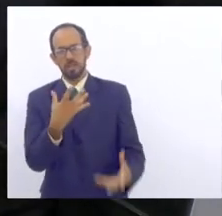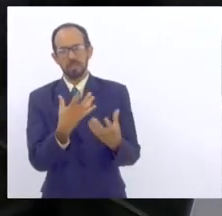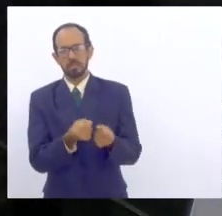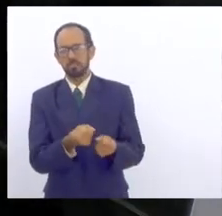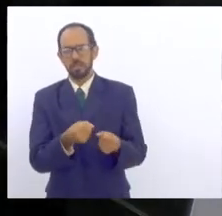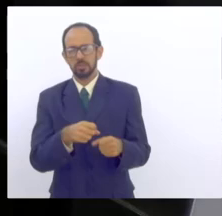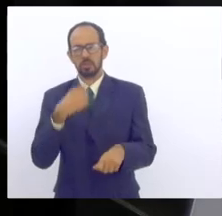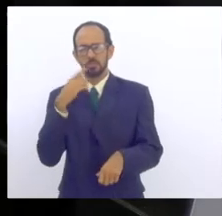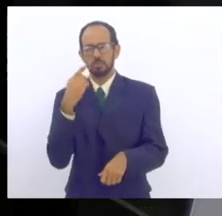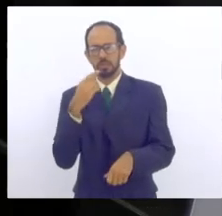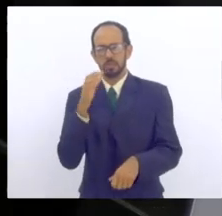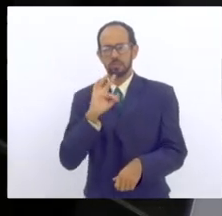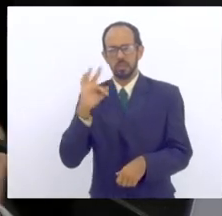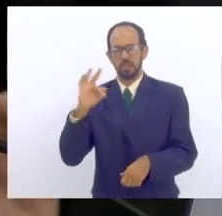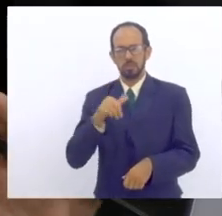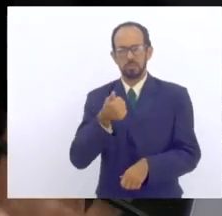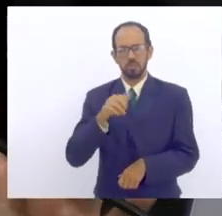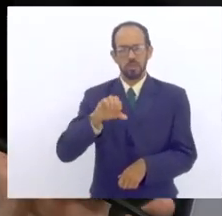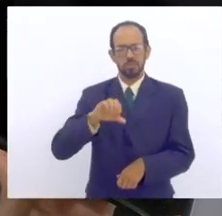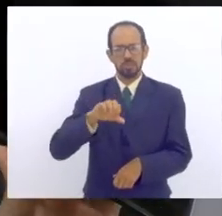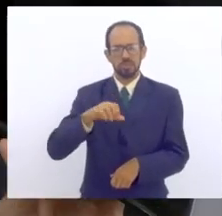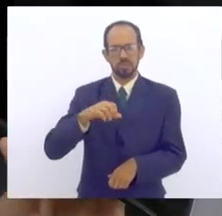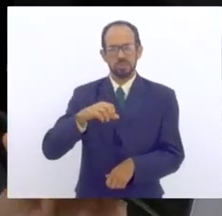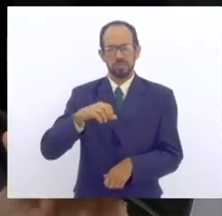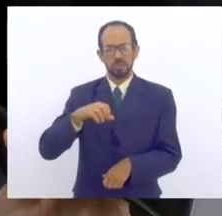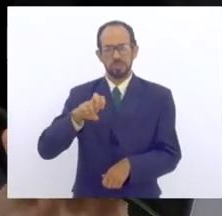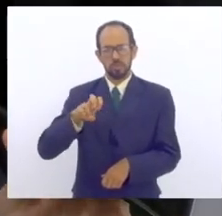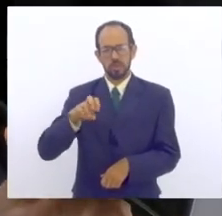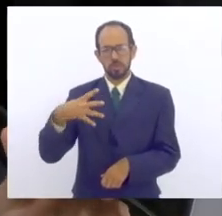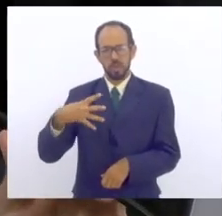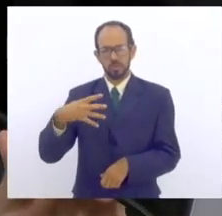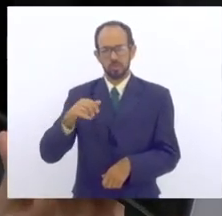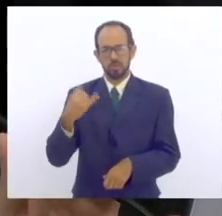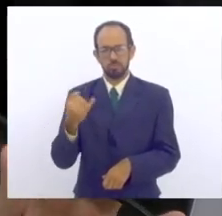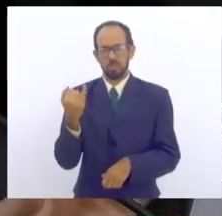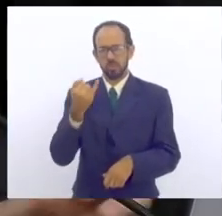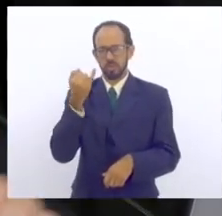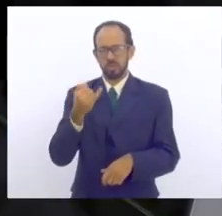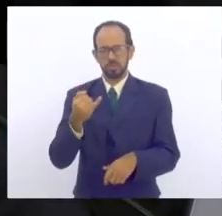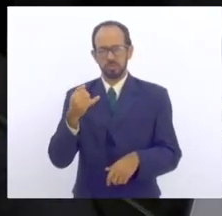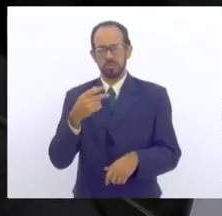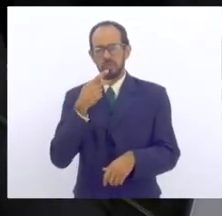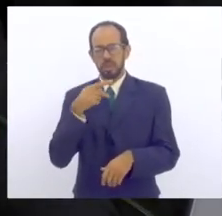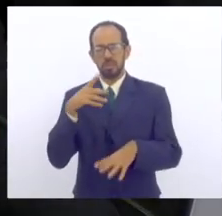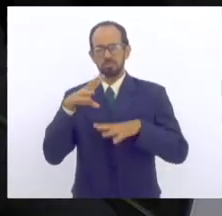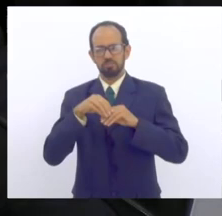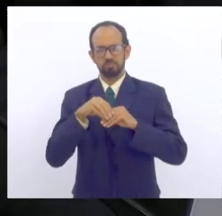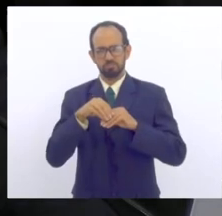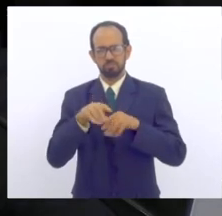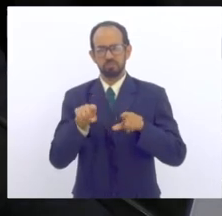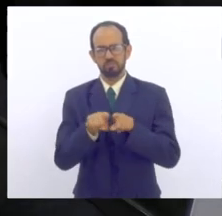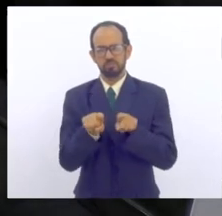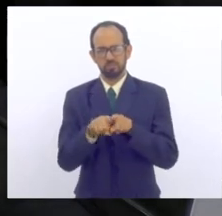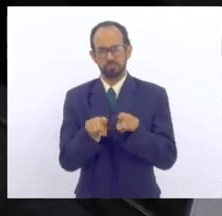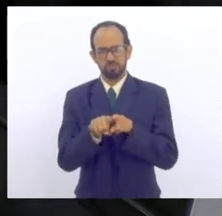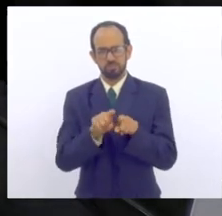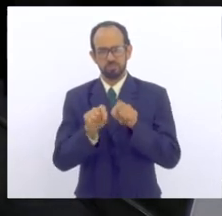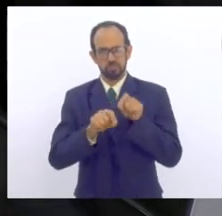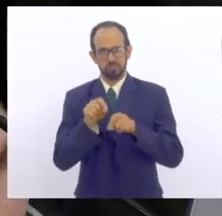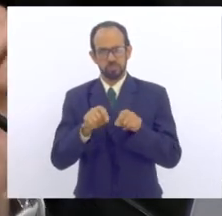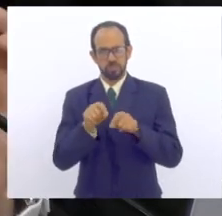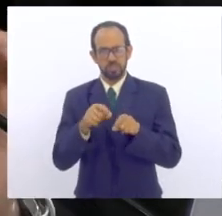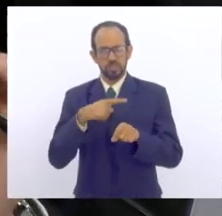1954 O importante e de forma muito breve dizer que aqui a gente junta várias